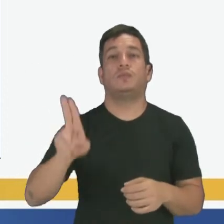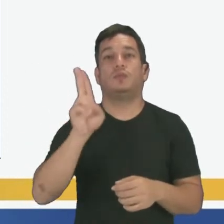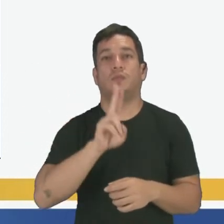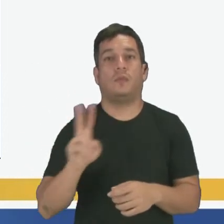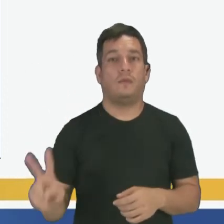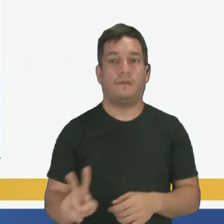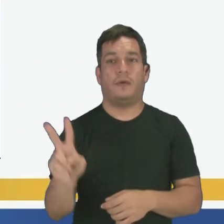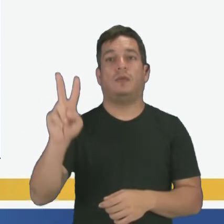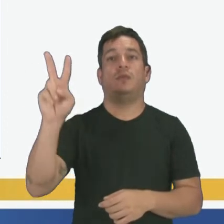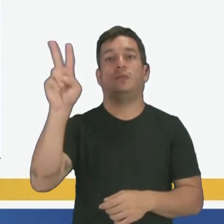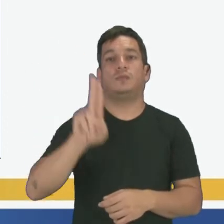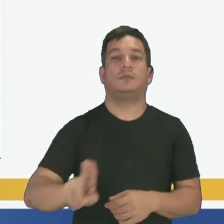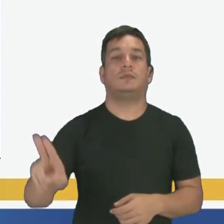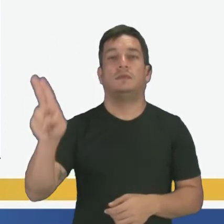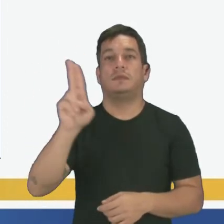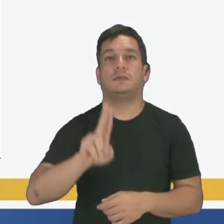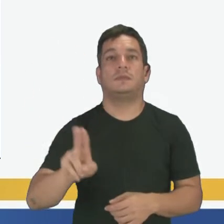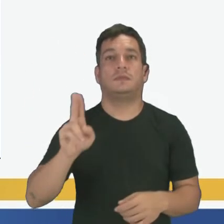mas